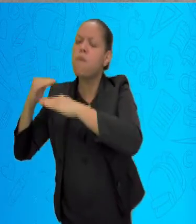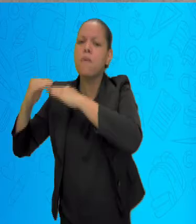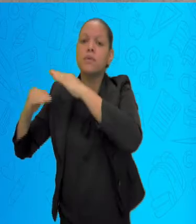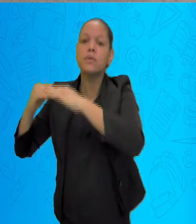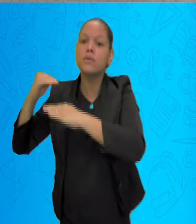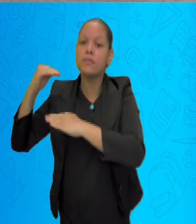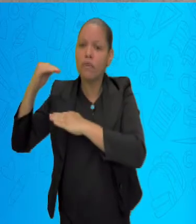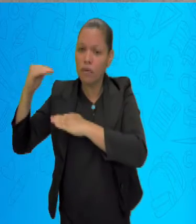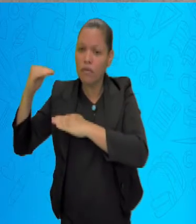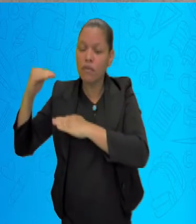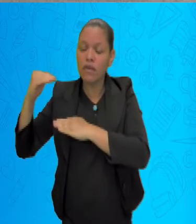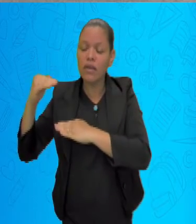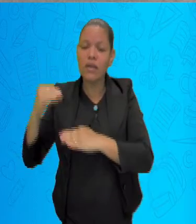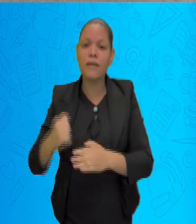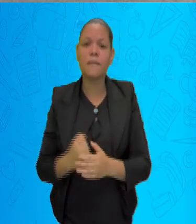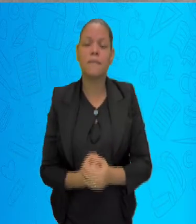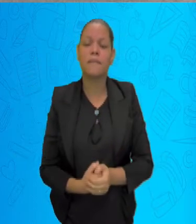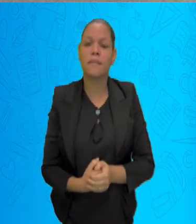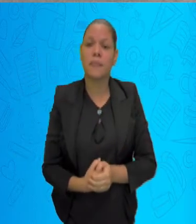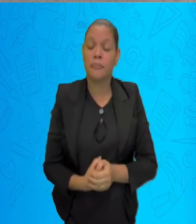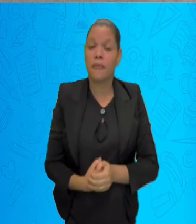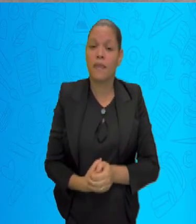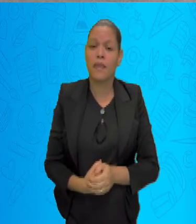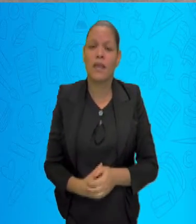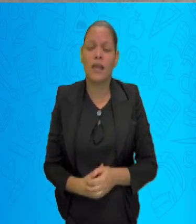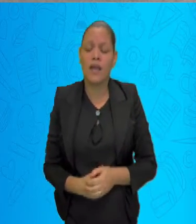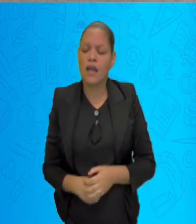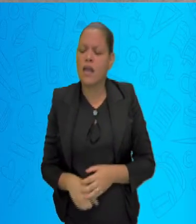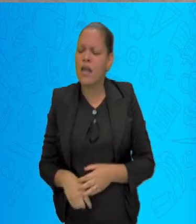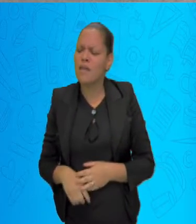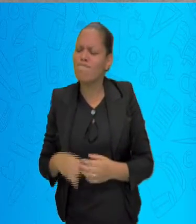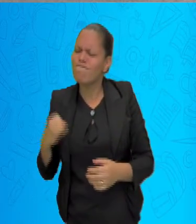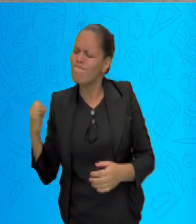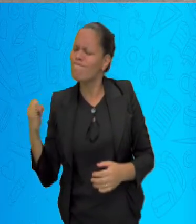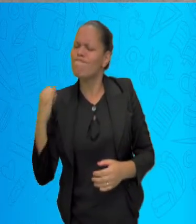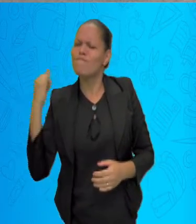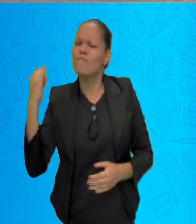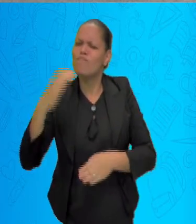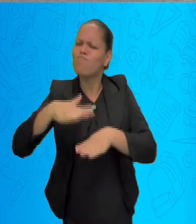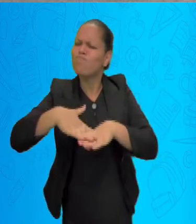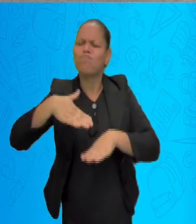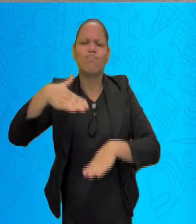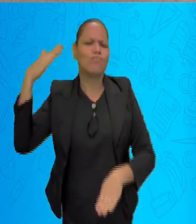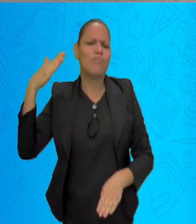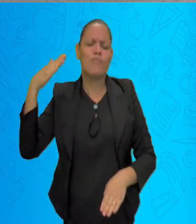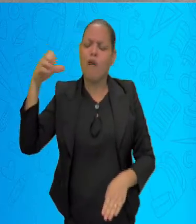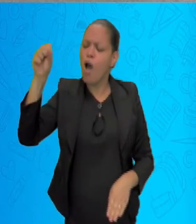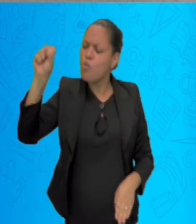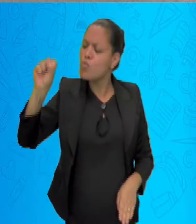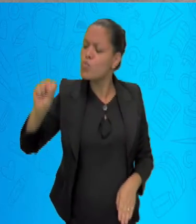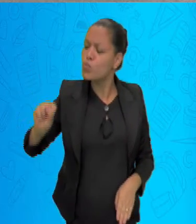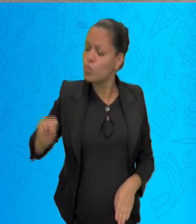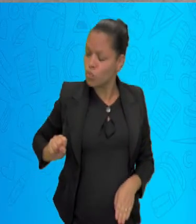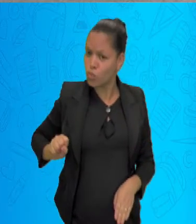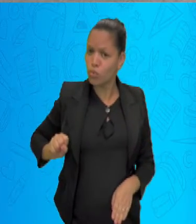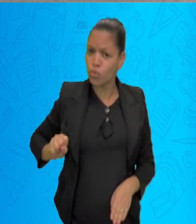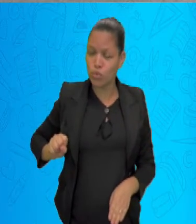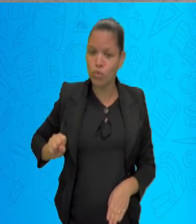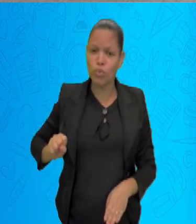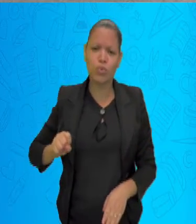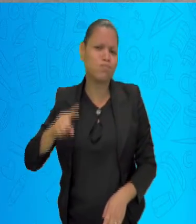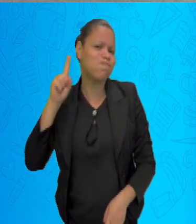sul, foi a proposta maior dos norte-americanos. Dessa maneira,